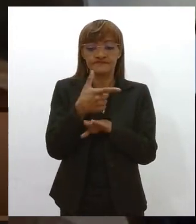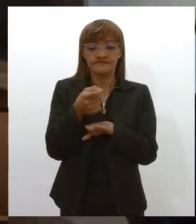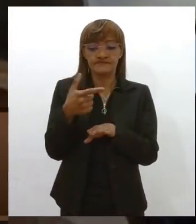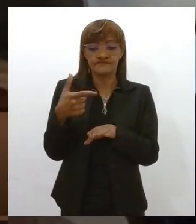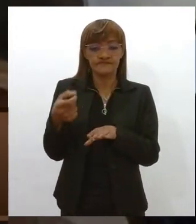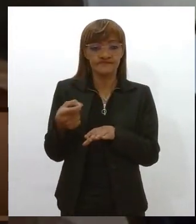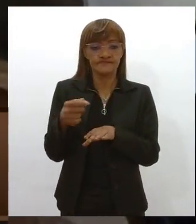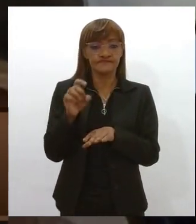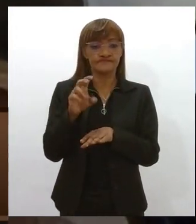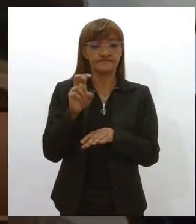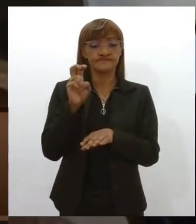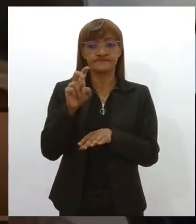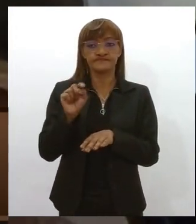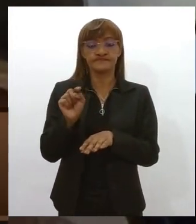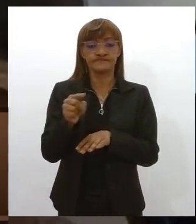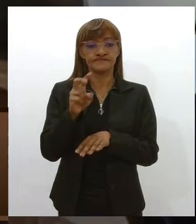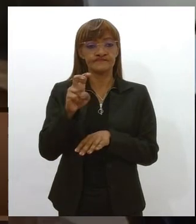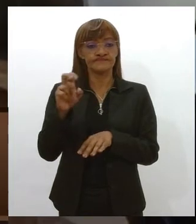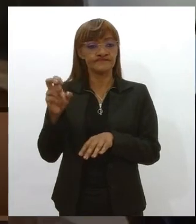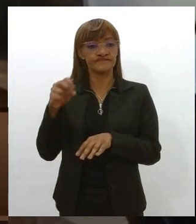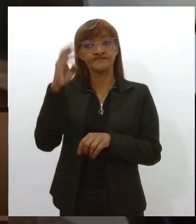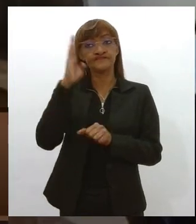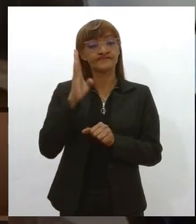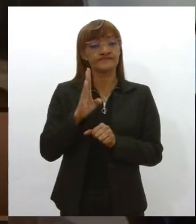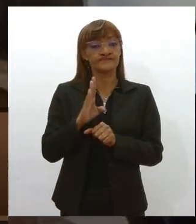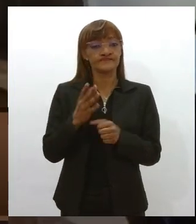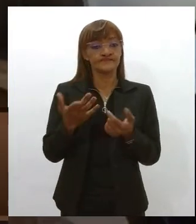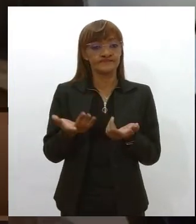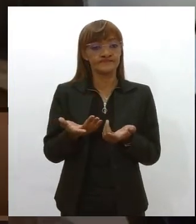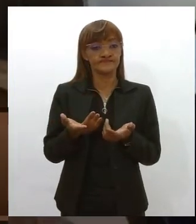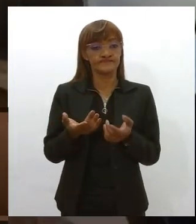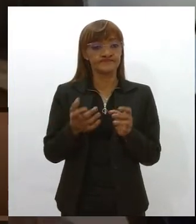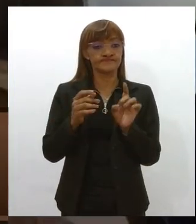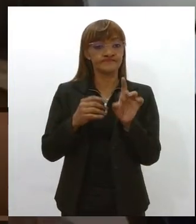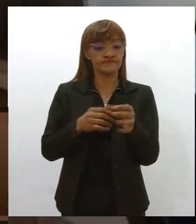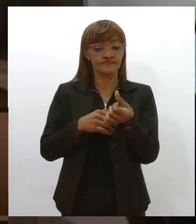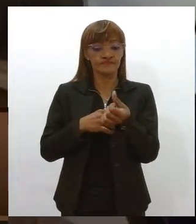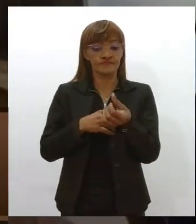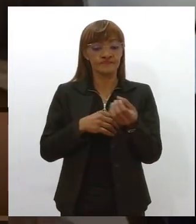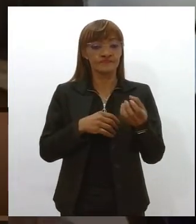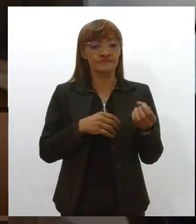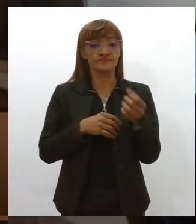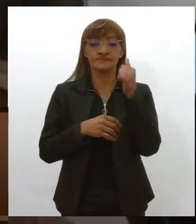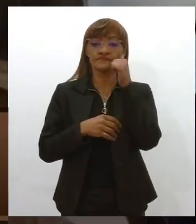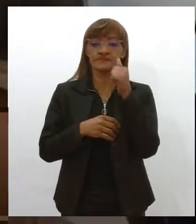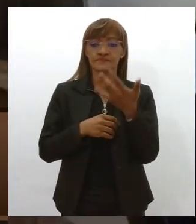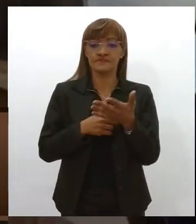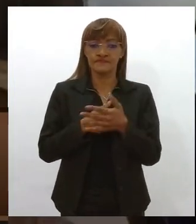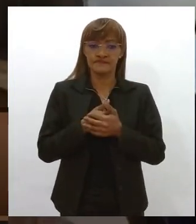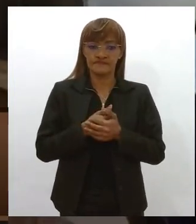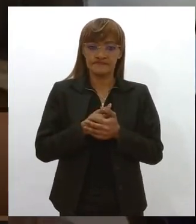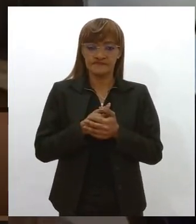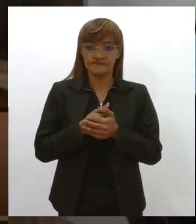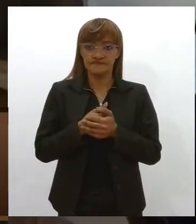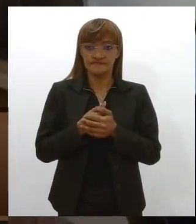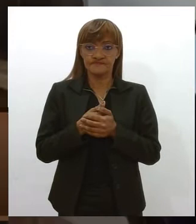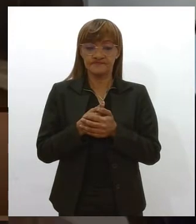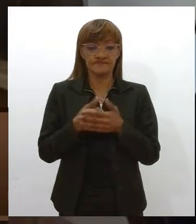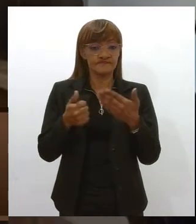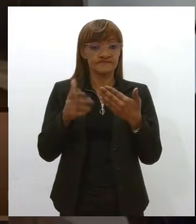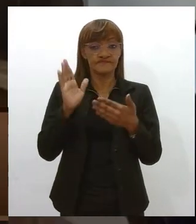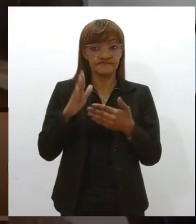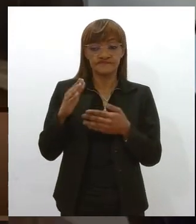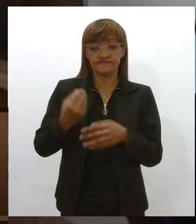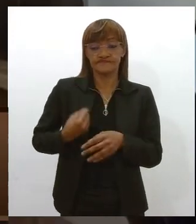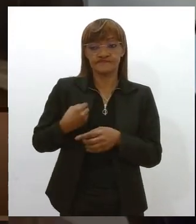5.500 cidades que a gente tem no Brasil, nós éramos pouco mais de 600 mulheres em cargos políticos, em cargos de comando. E a gente realmente precisa,